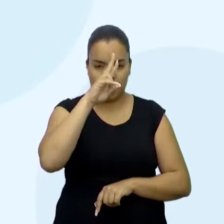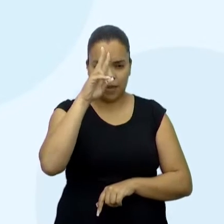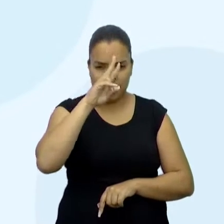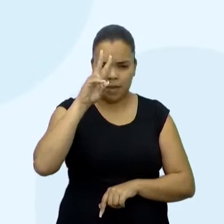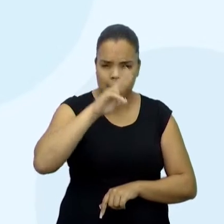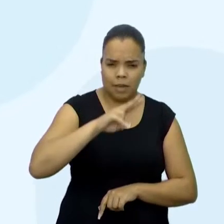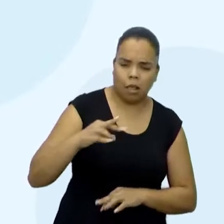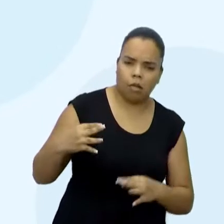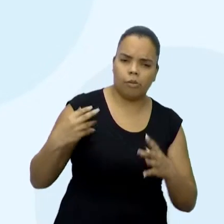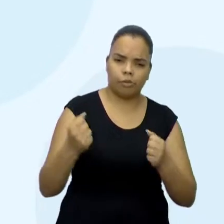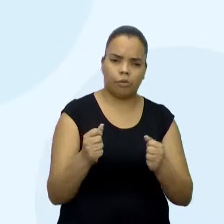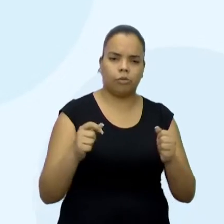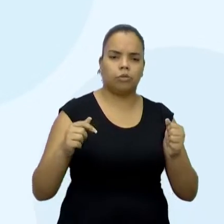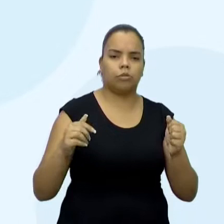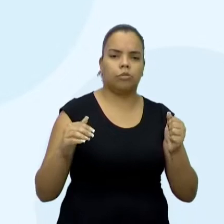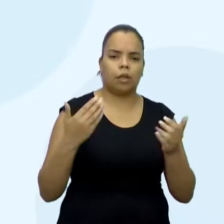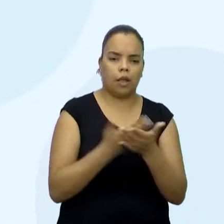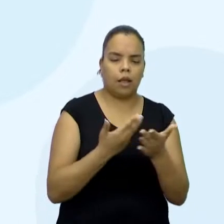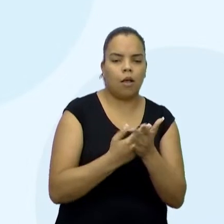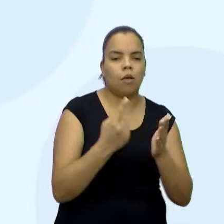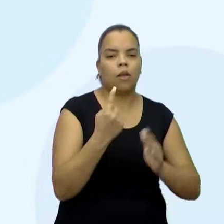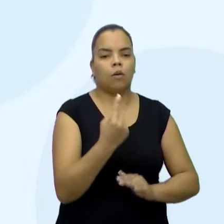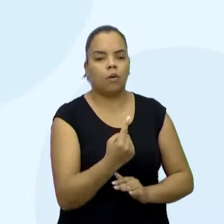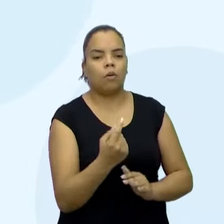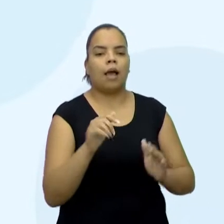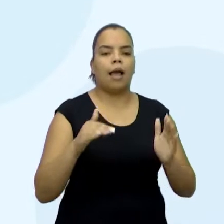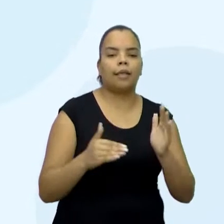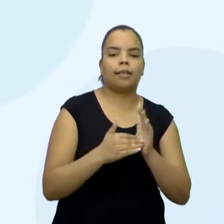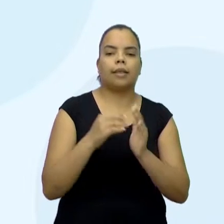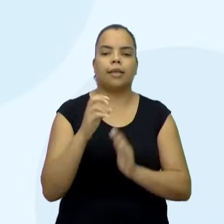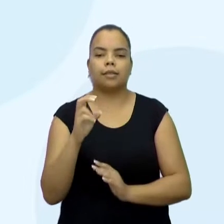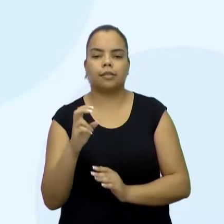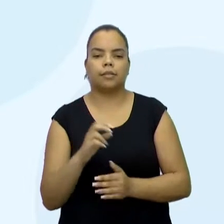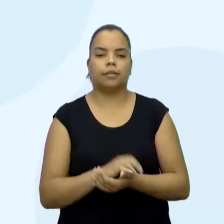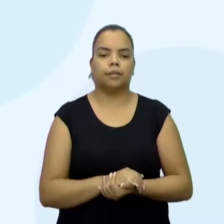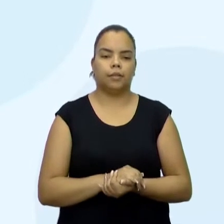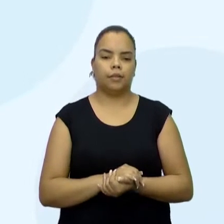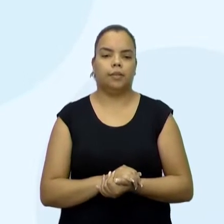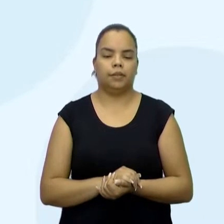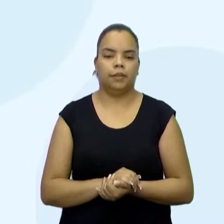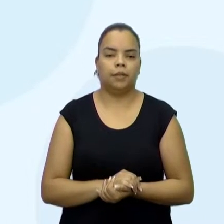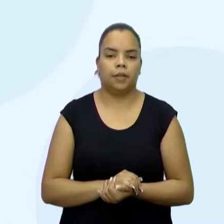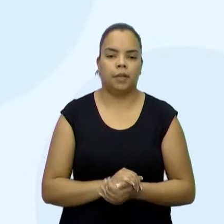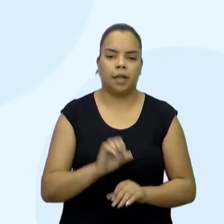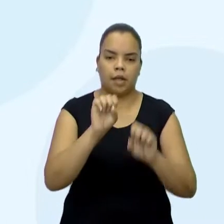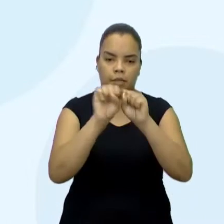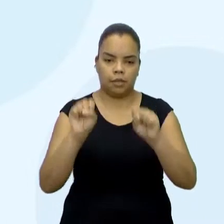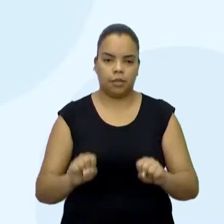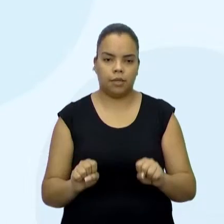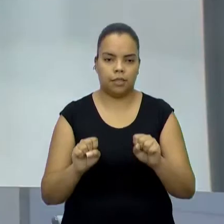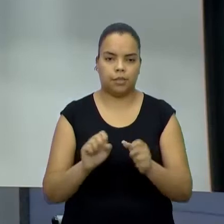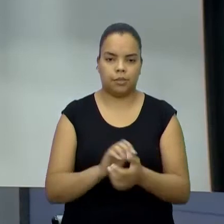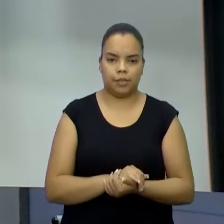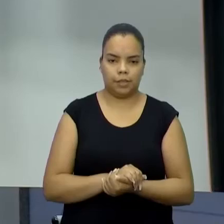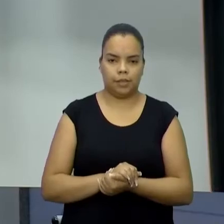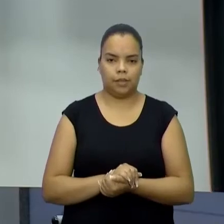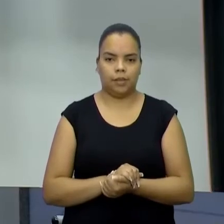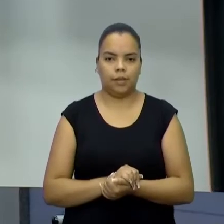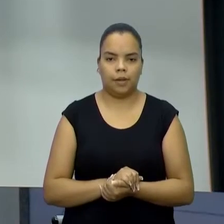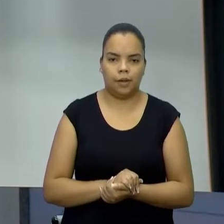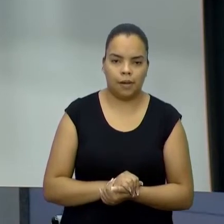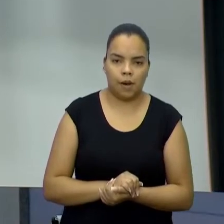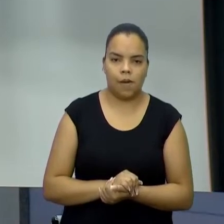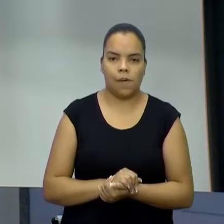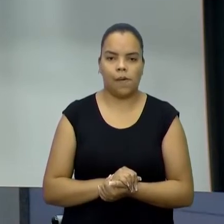dado. É aula de sistematização, aula 1. Então, vamos lembrar aí, sistematização, aula 1. Para